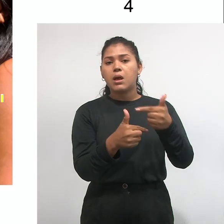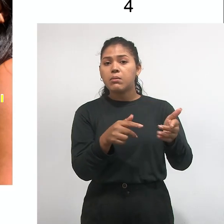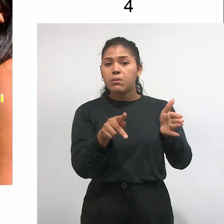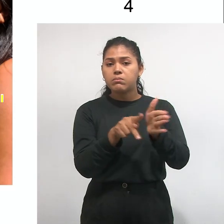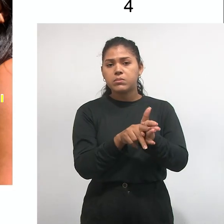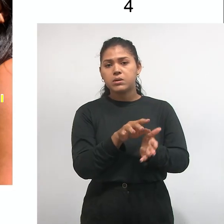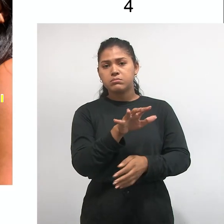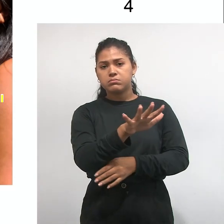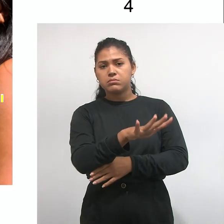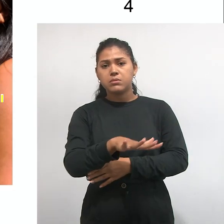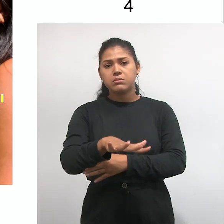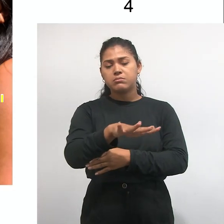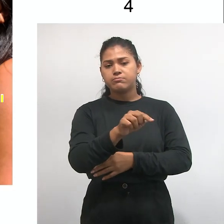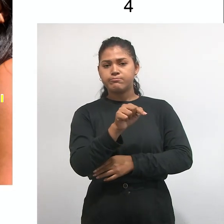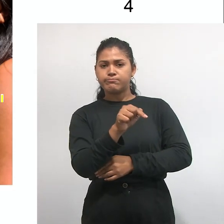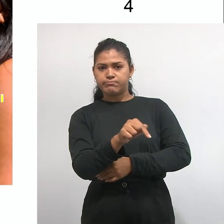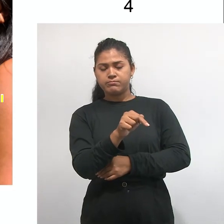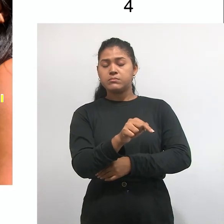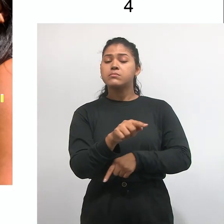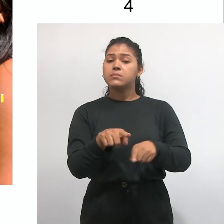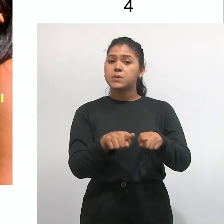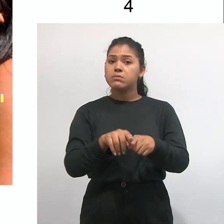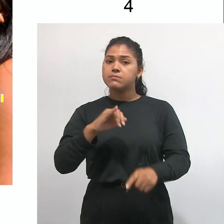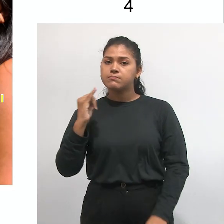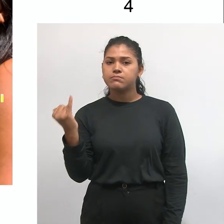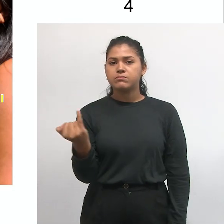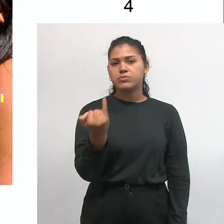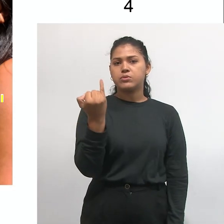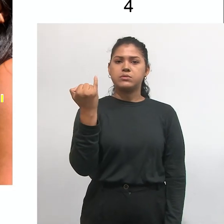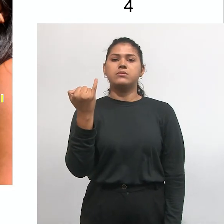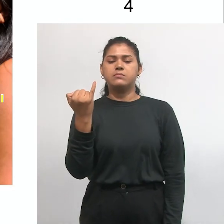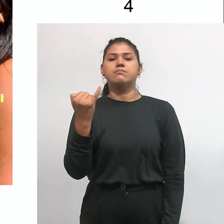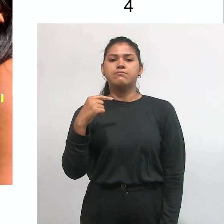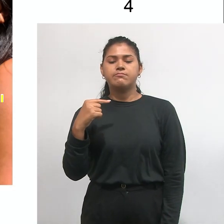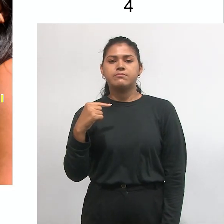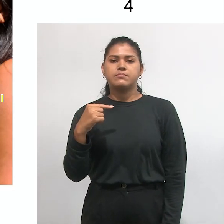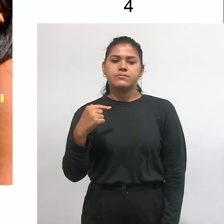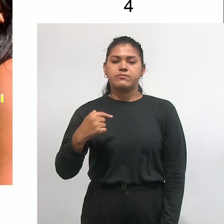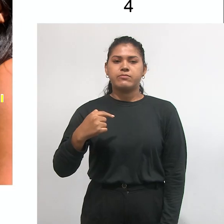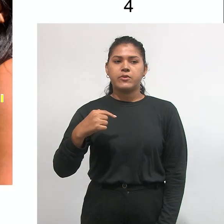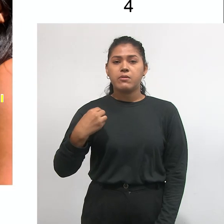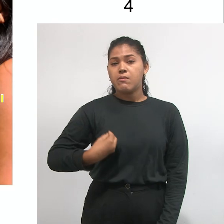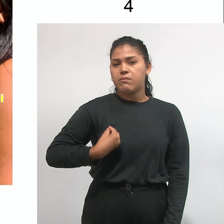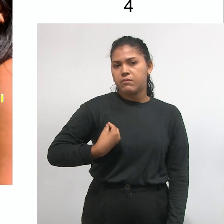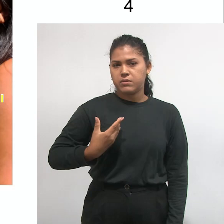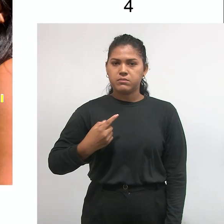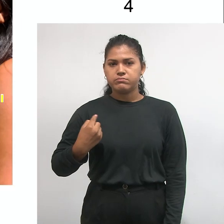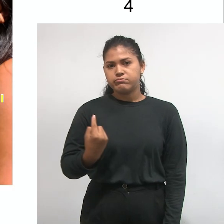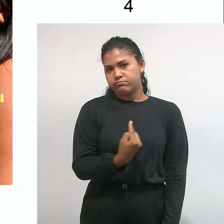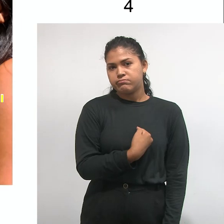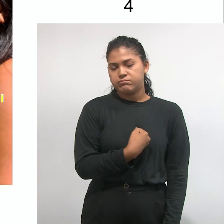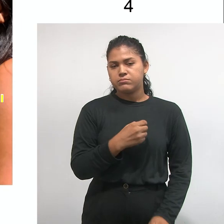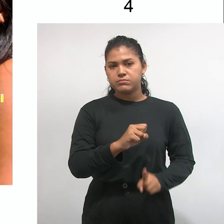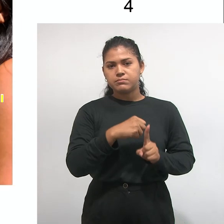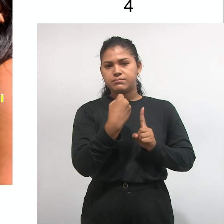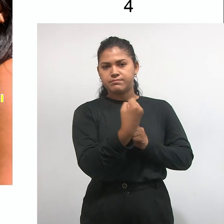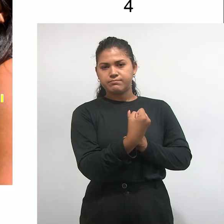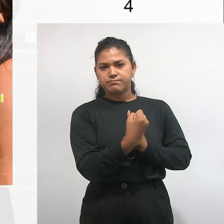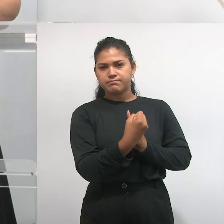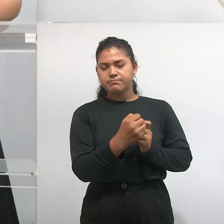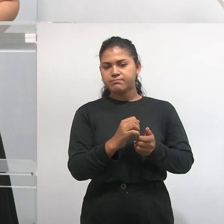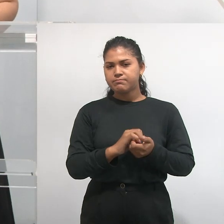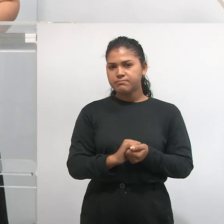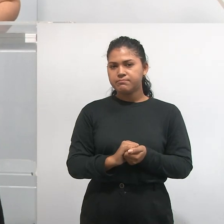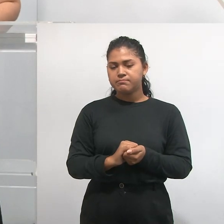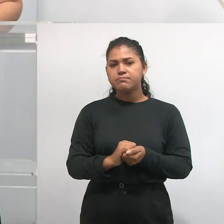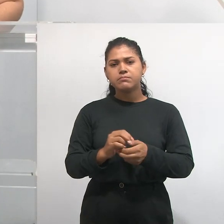toda a importância que eles têm no nosso equilíbrio mesmo enquanto sociedade. Por isso que eu quero que você